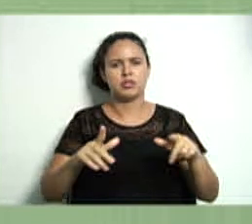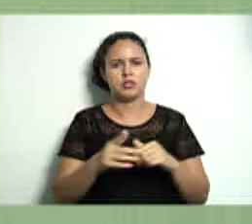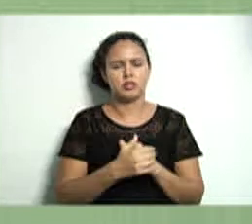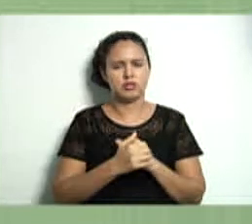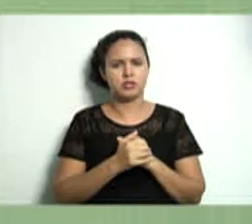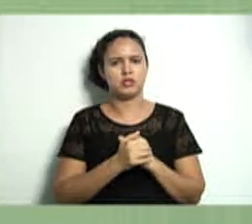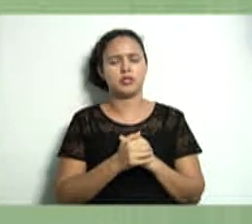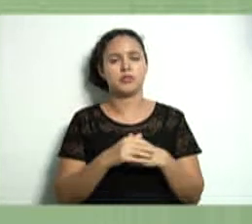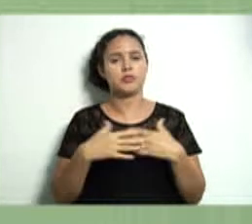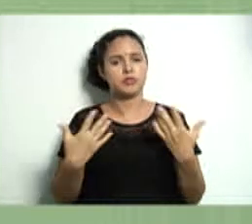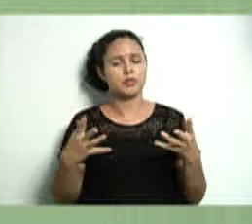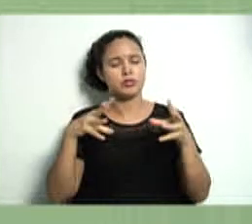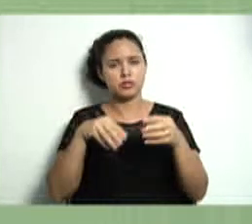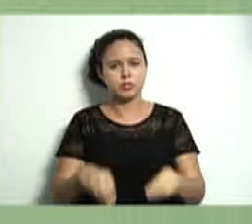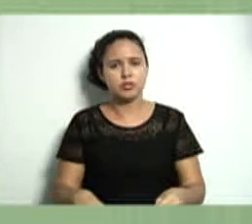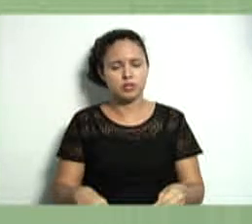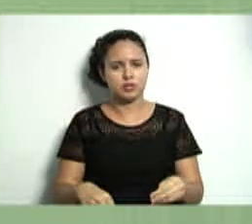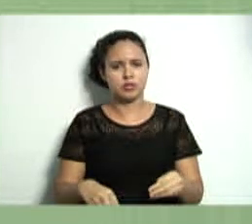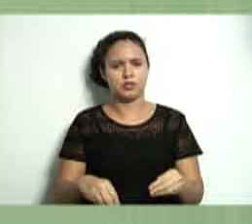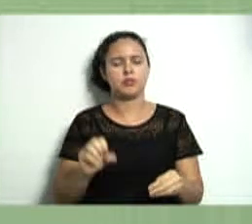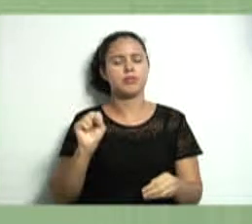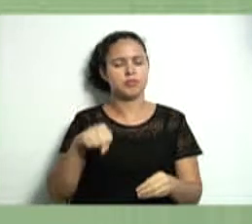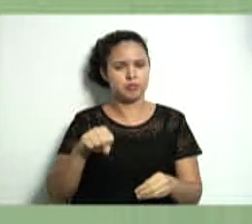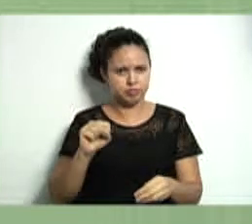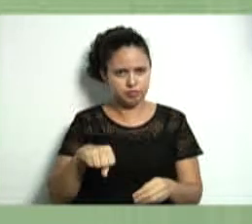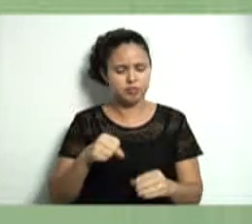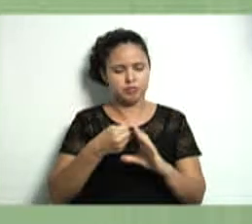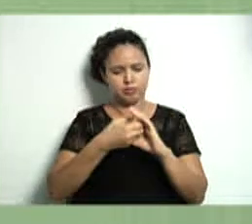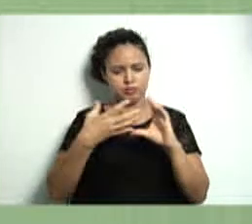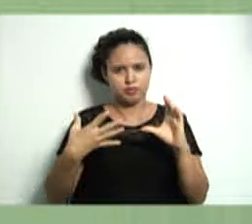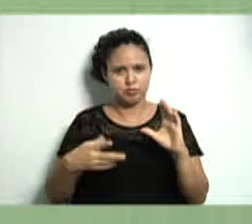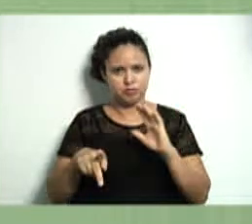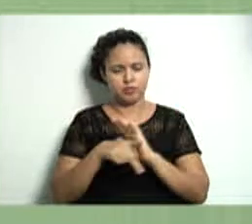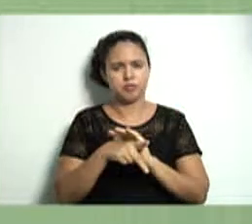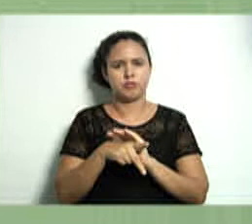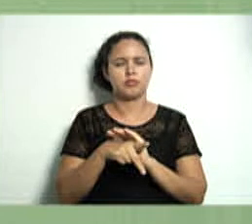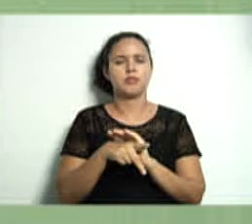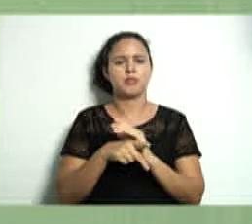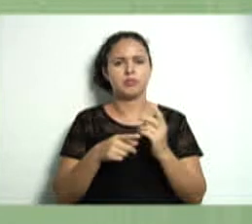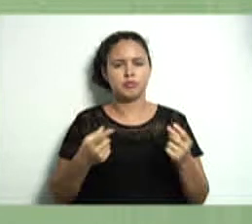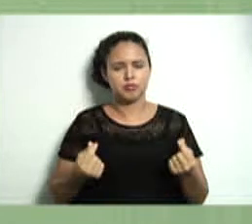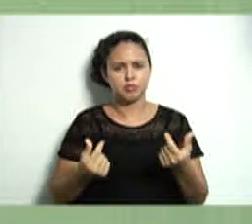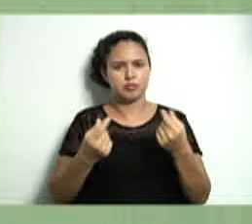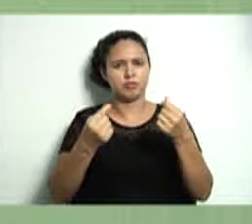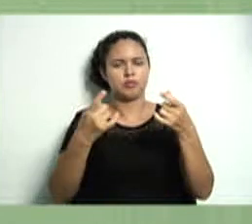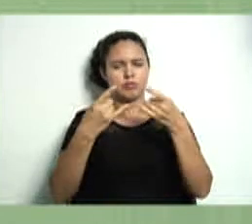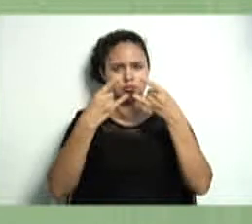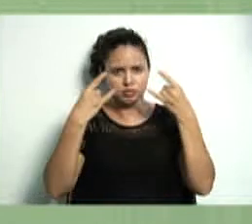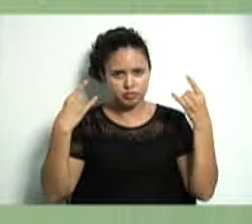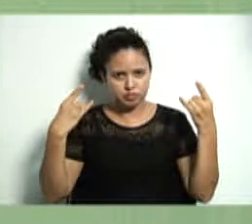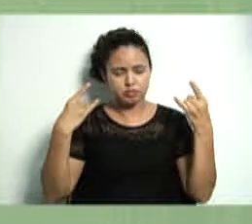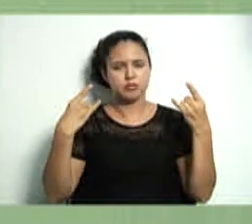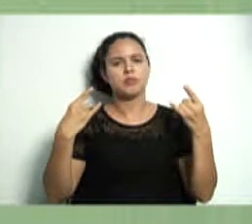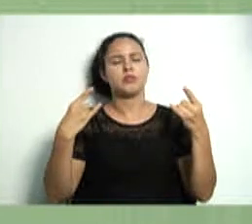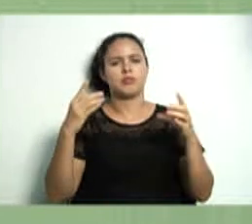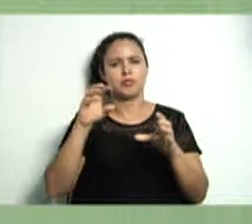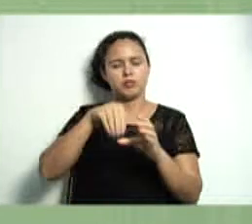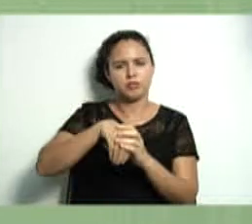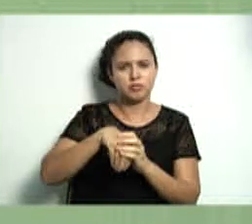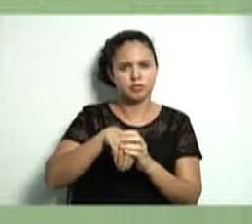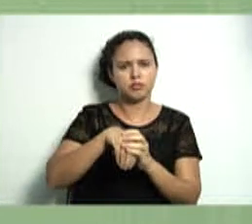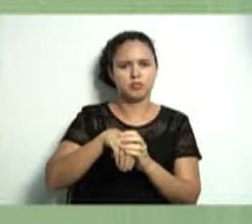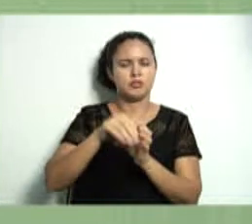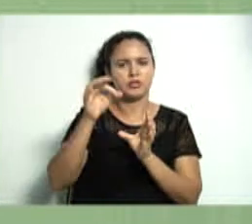atividade. Então, todas essas são, sim, características dos trabalhadores no sistema capitalista, e a